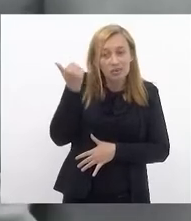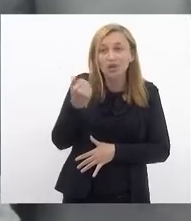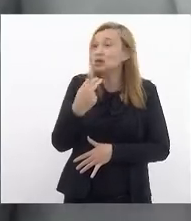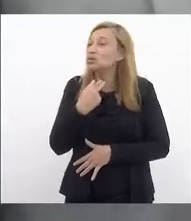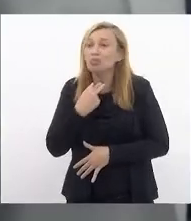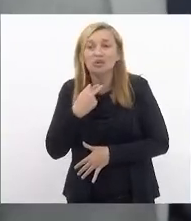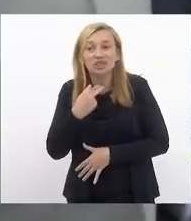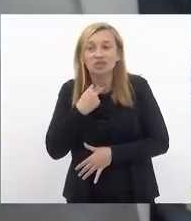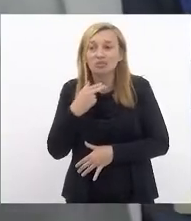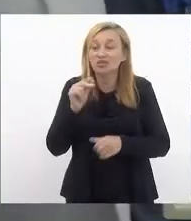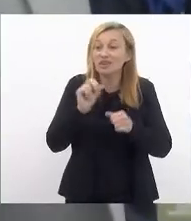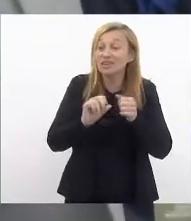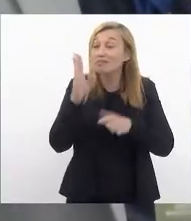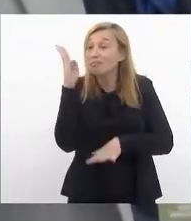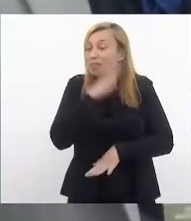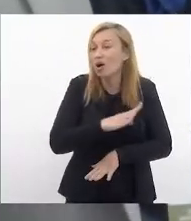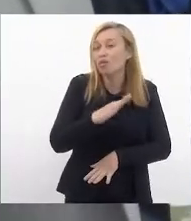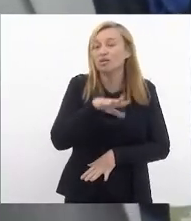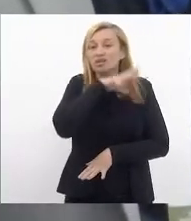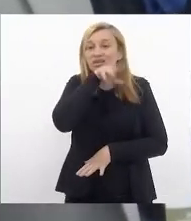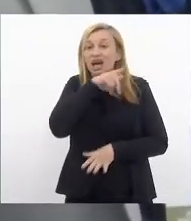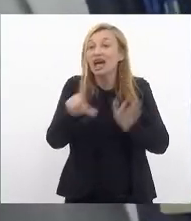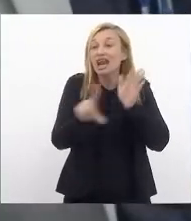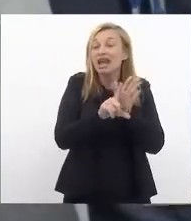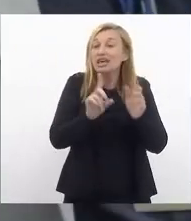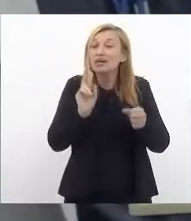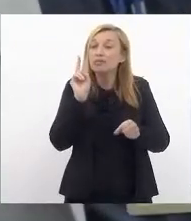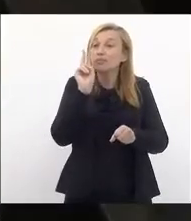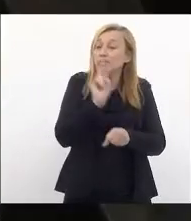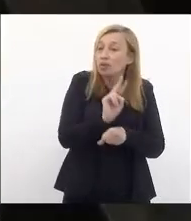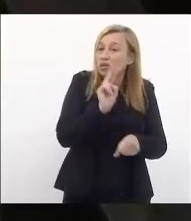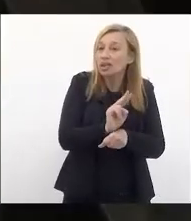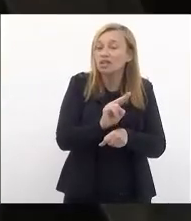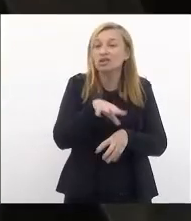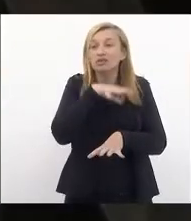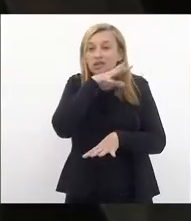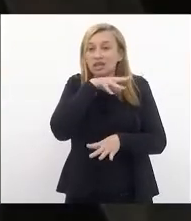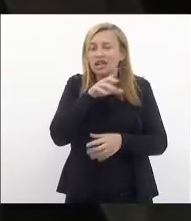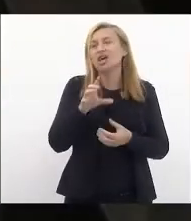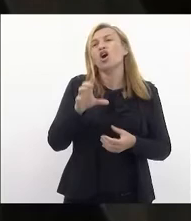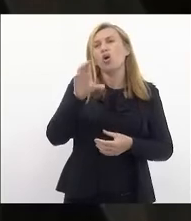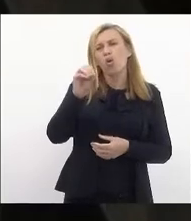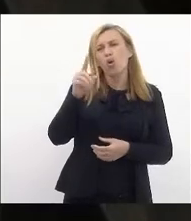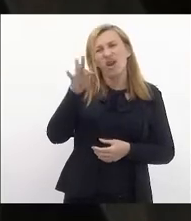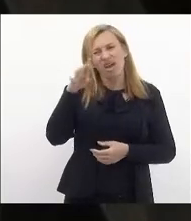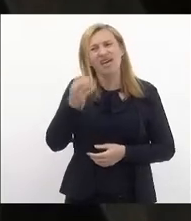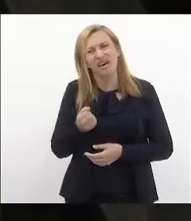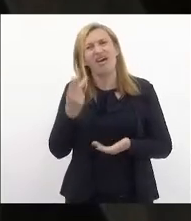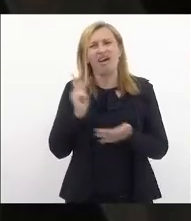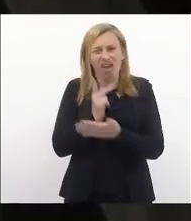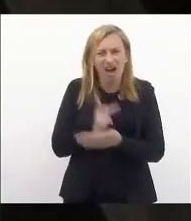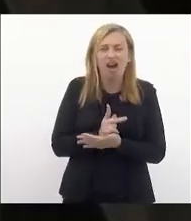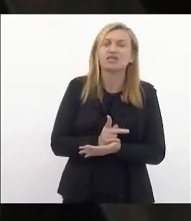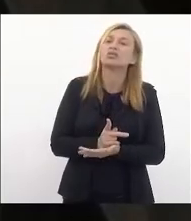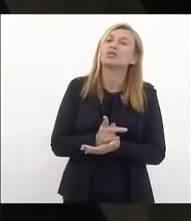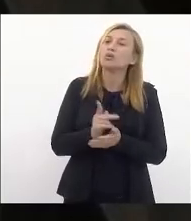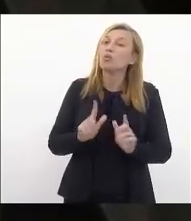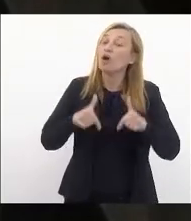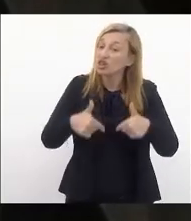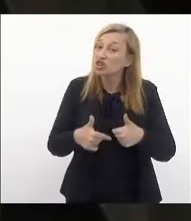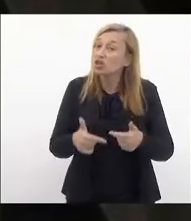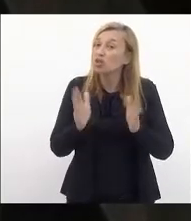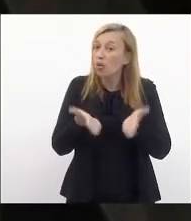podemos maltratar os animais tem lei que protege os animais e essa questão da coleira é desumana então a ação que a vossa excelência fez hoje